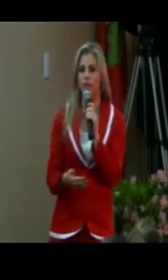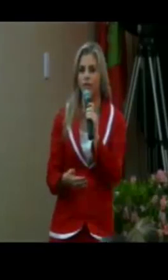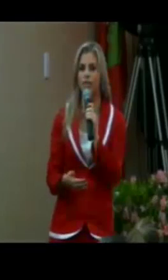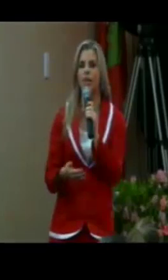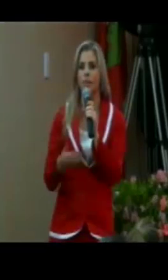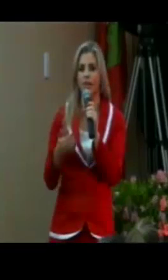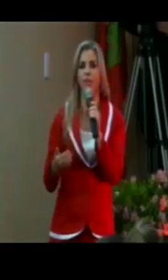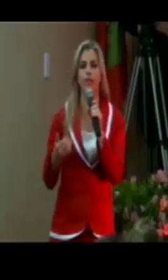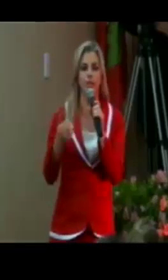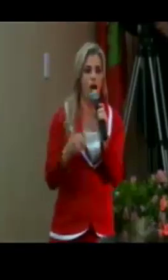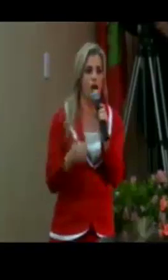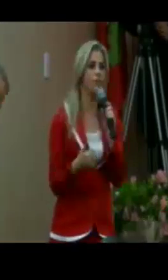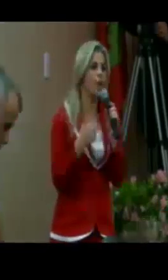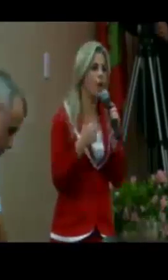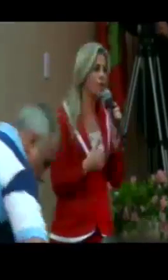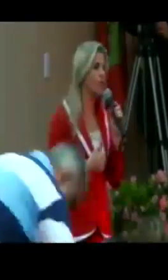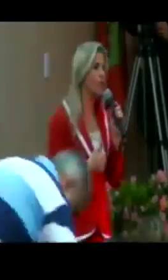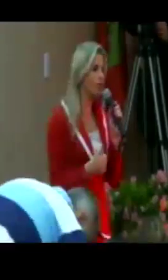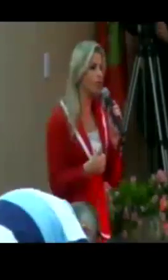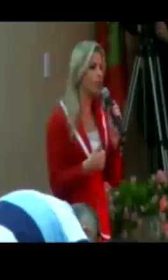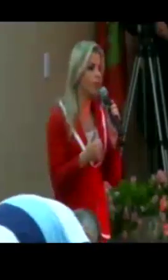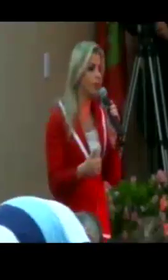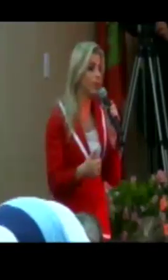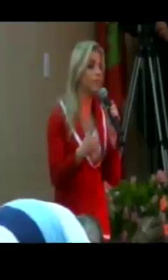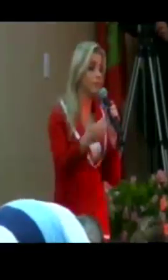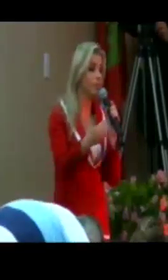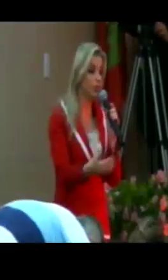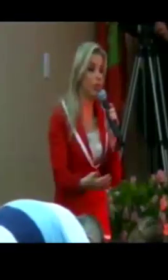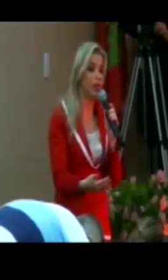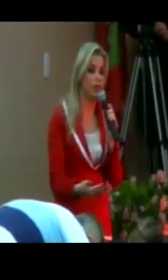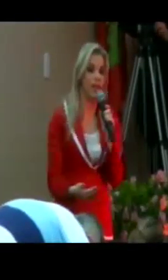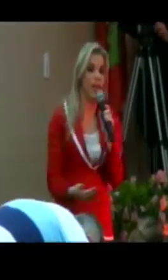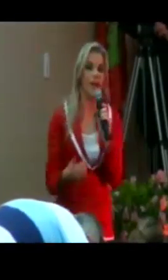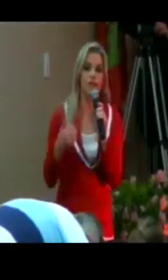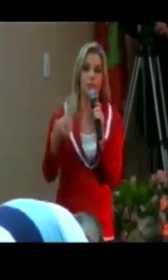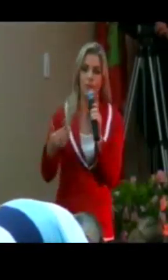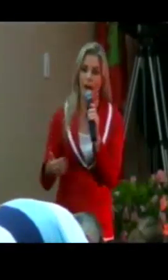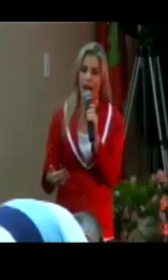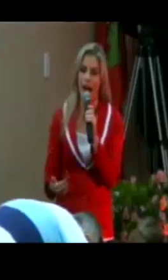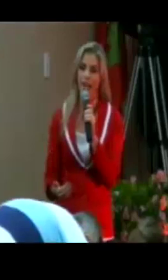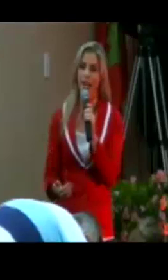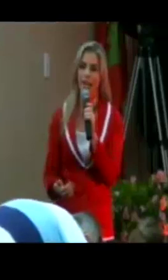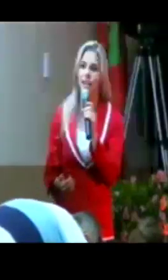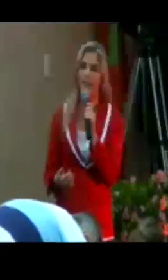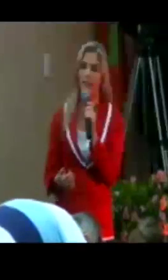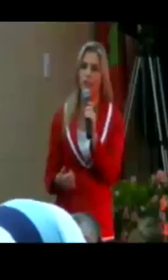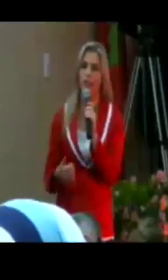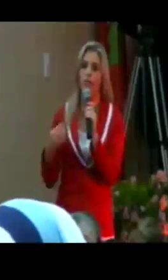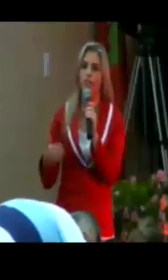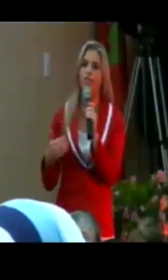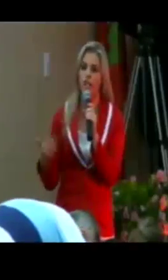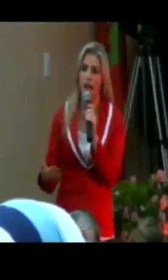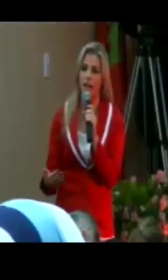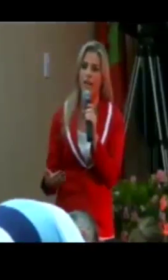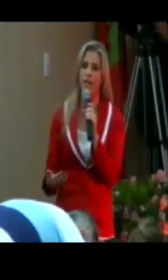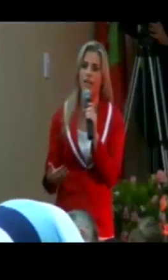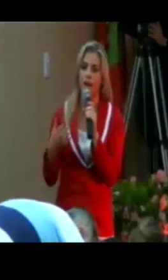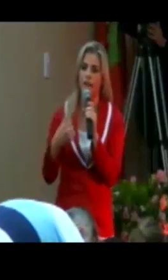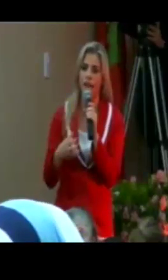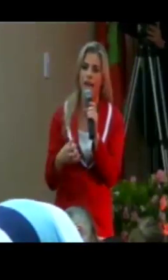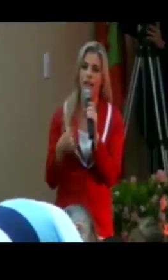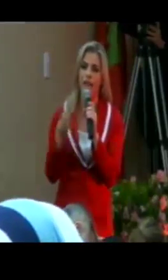com os funcionários, servidores, mas também nós próprios vereadores também precisamos nos qualificar, nos preparar, né,